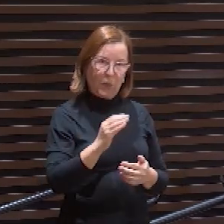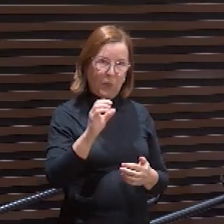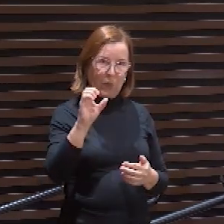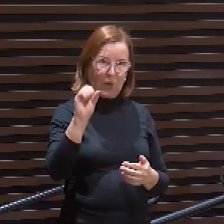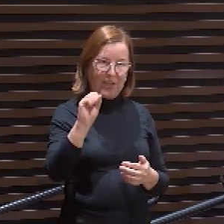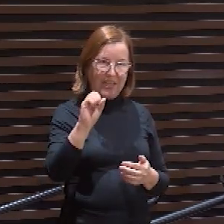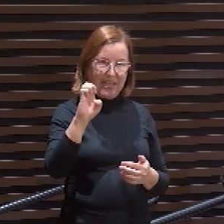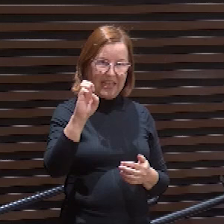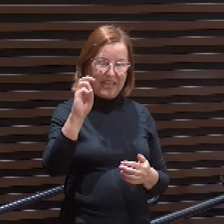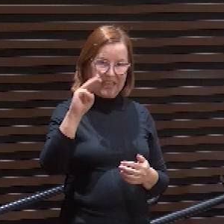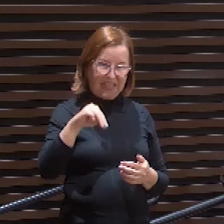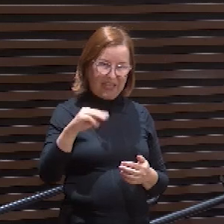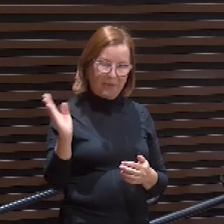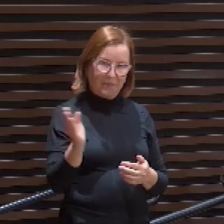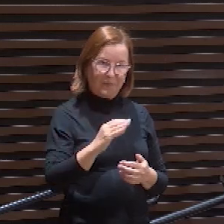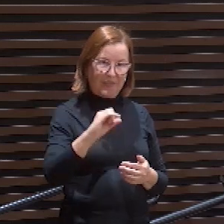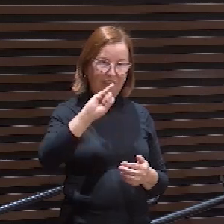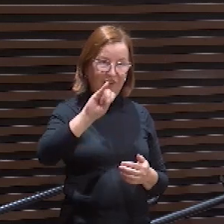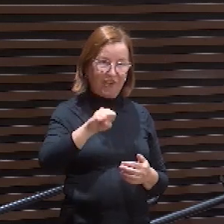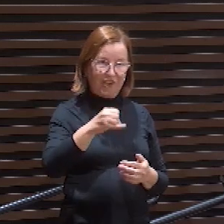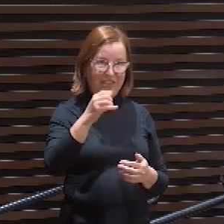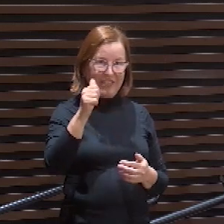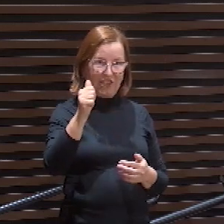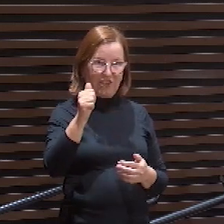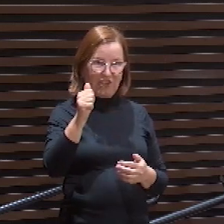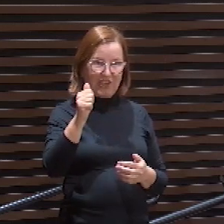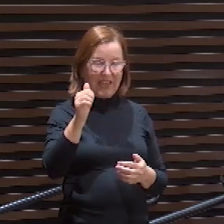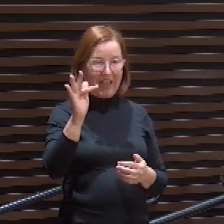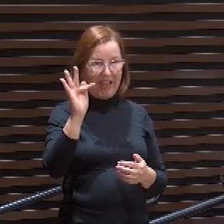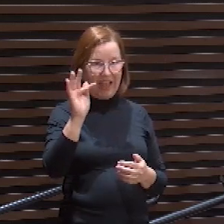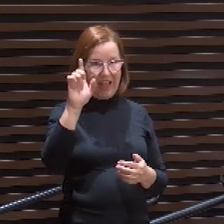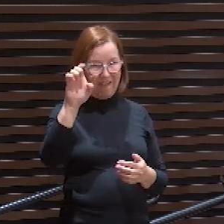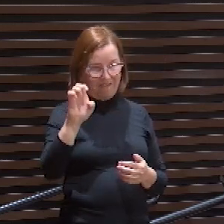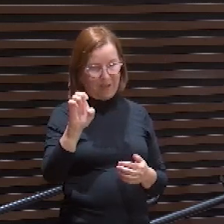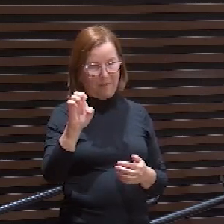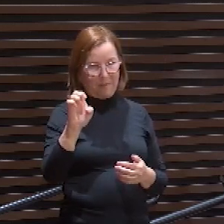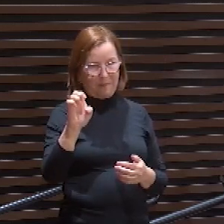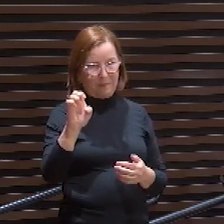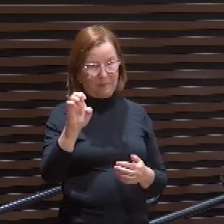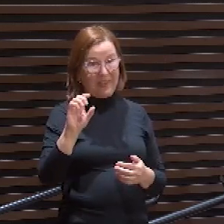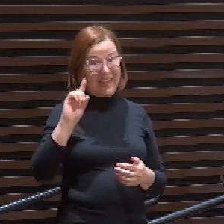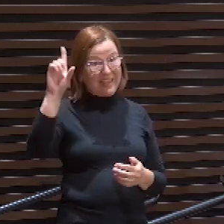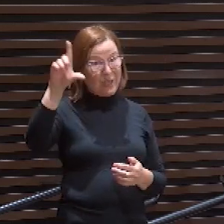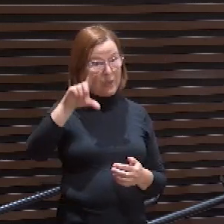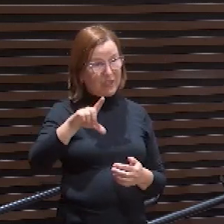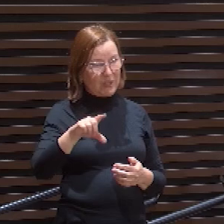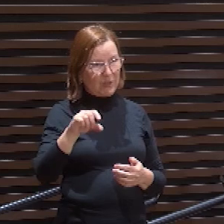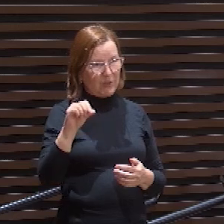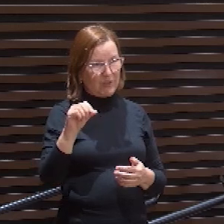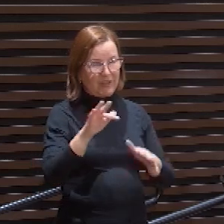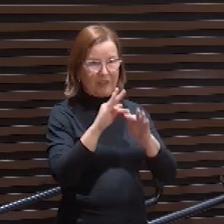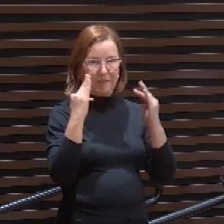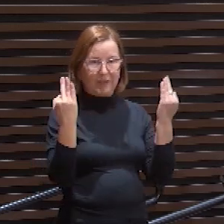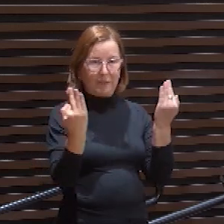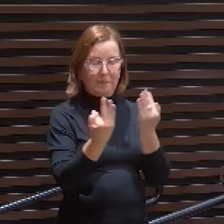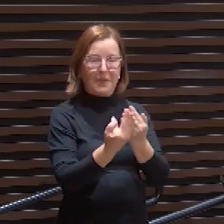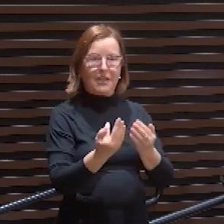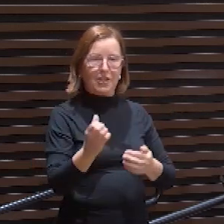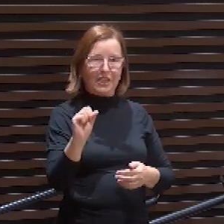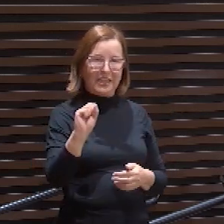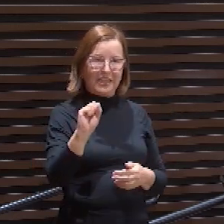E Deus escolheu Da família de